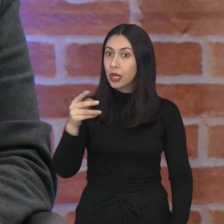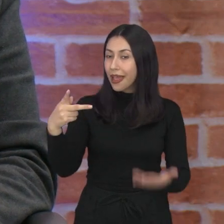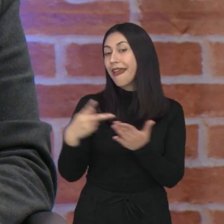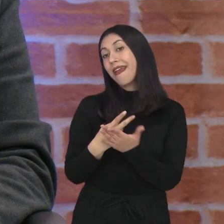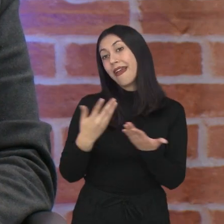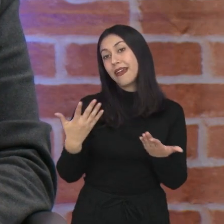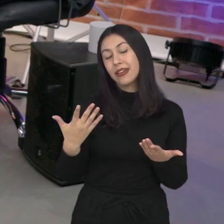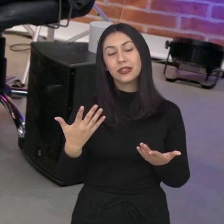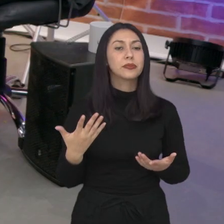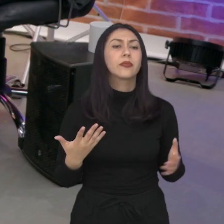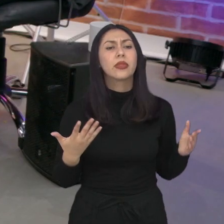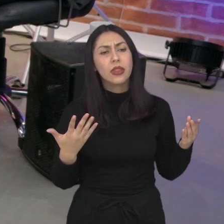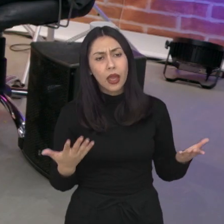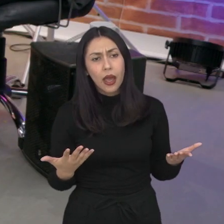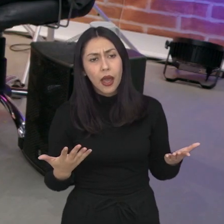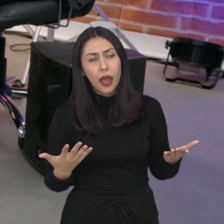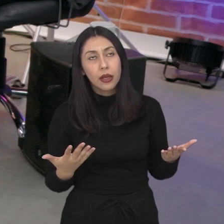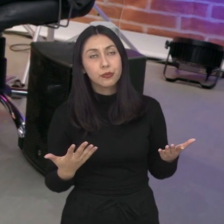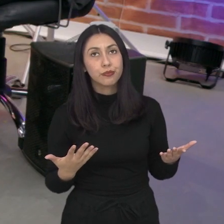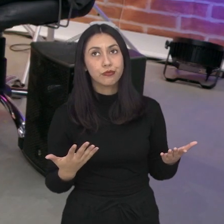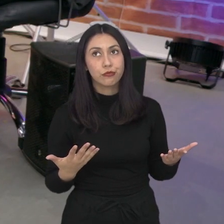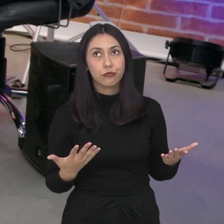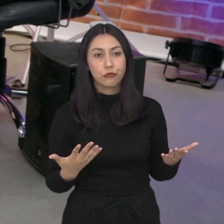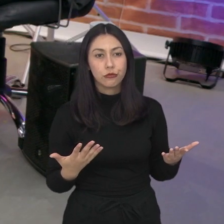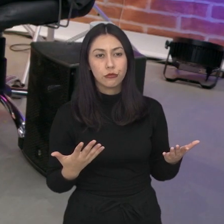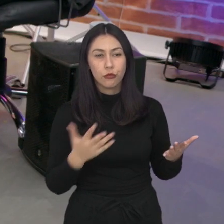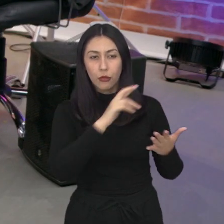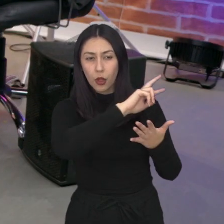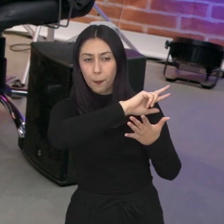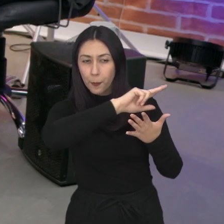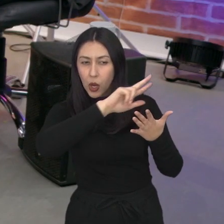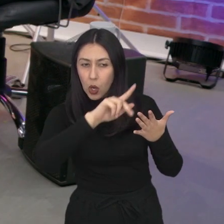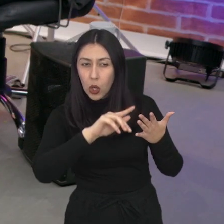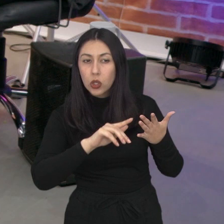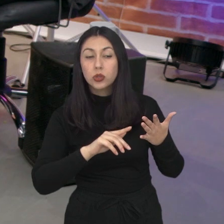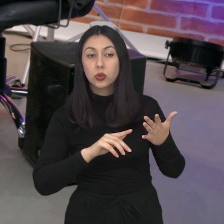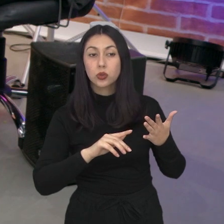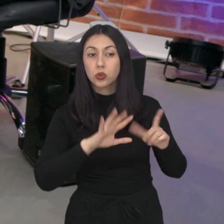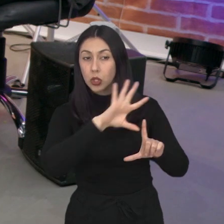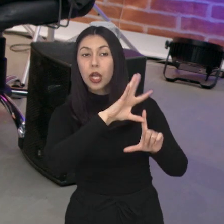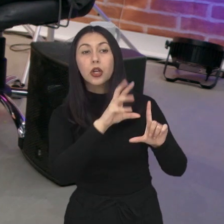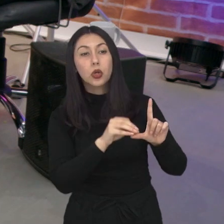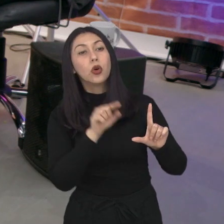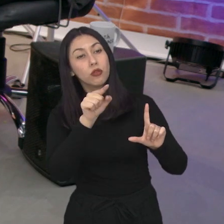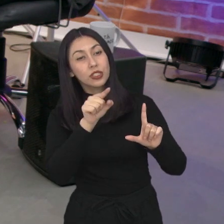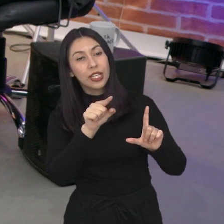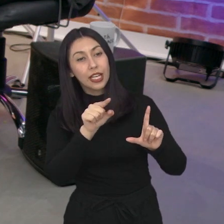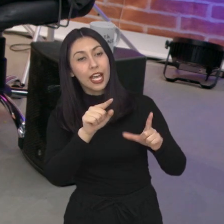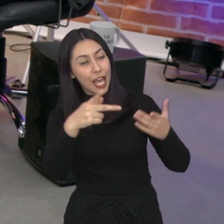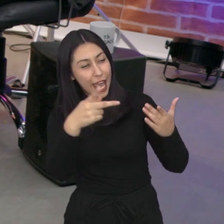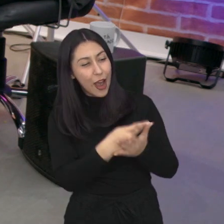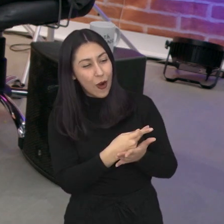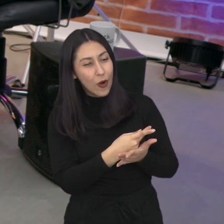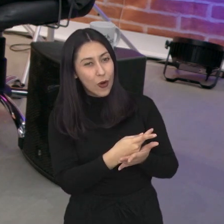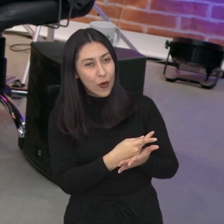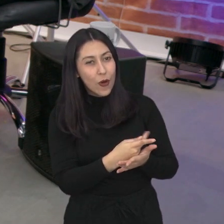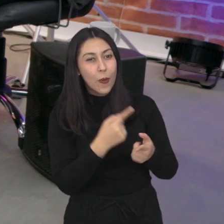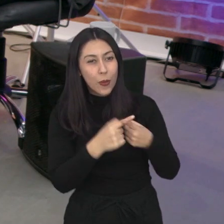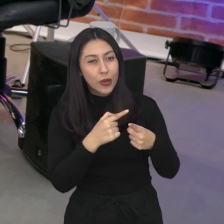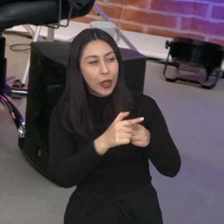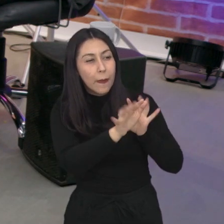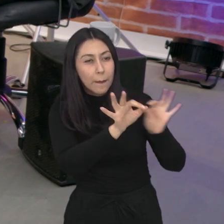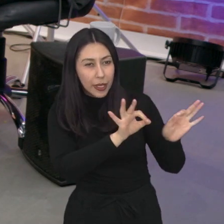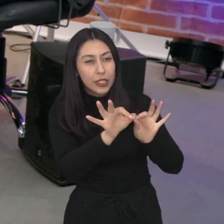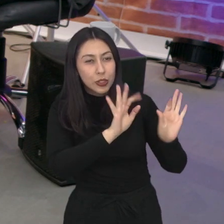escrevi. Cara, mas assim, teve alguma desses seus cartoons que você colocou um erro proposital que fazia parte da piada?